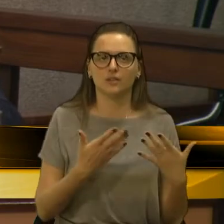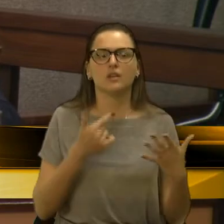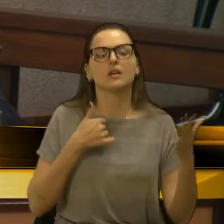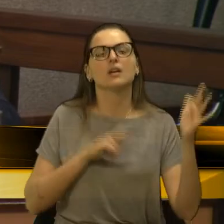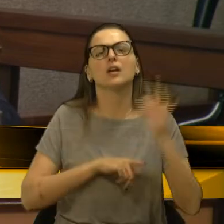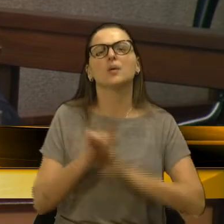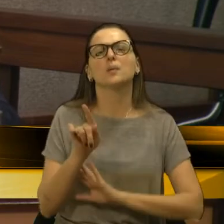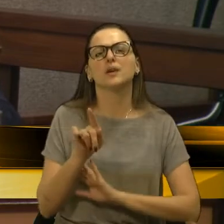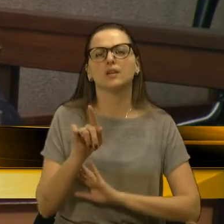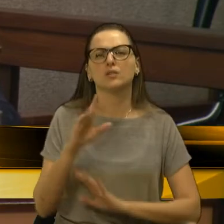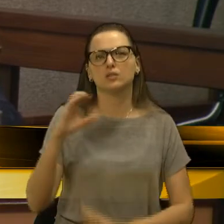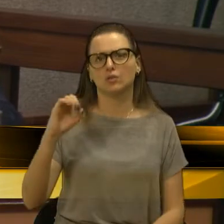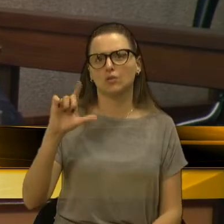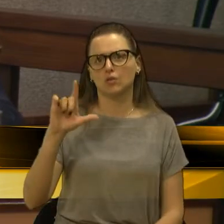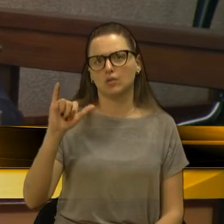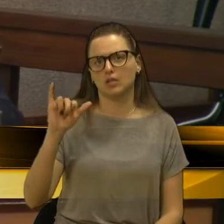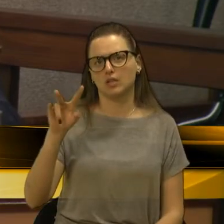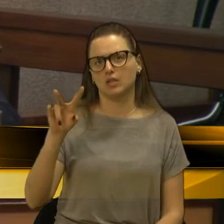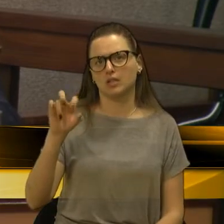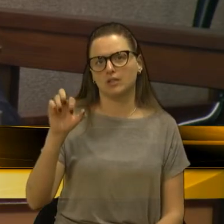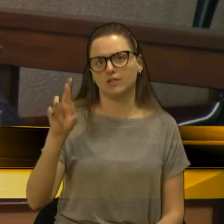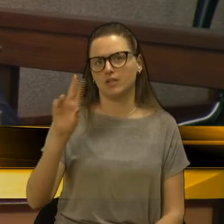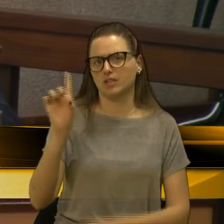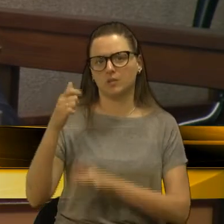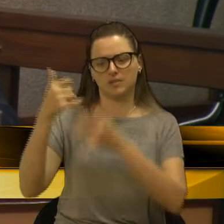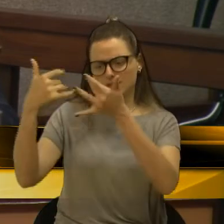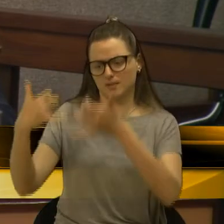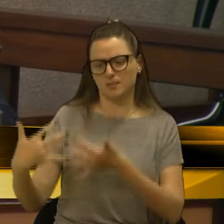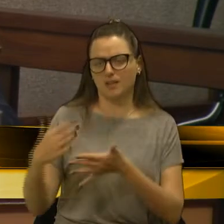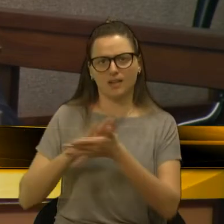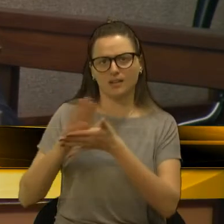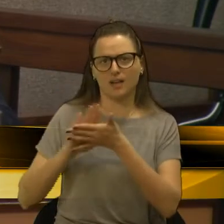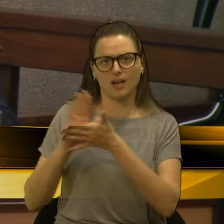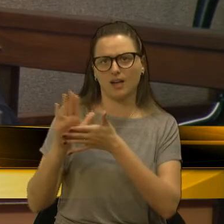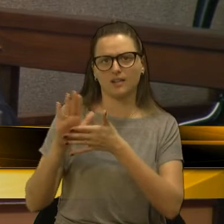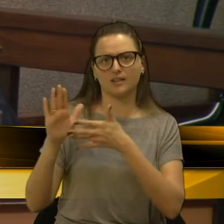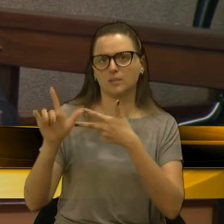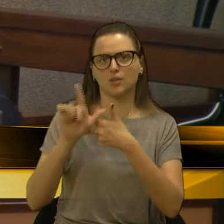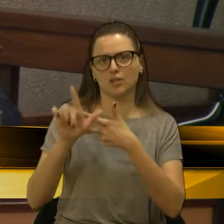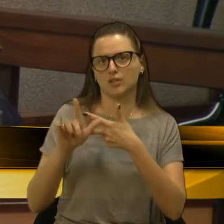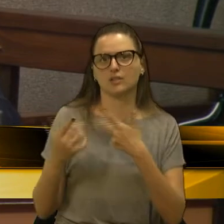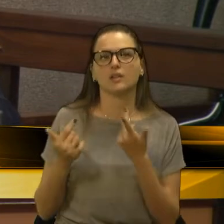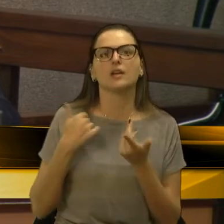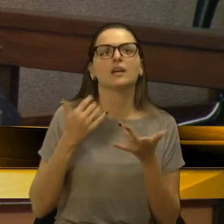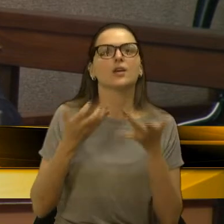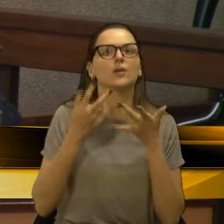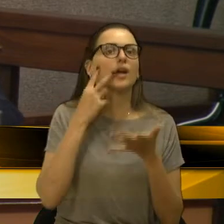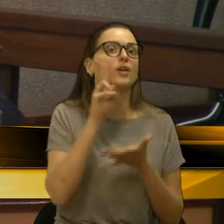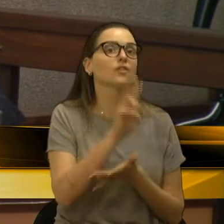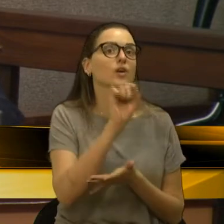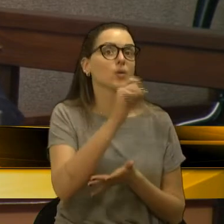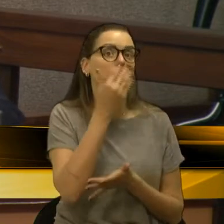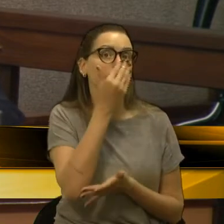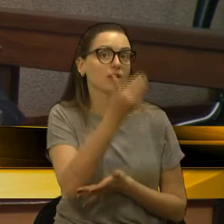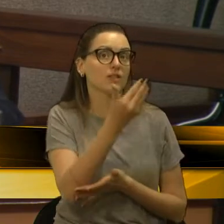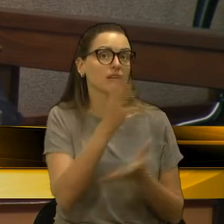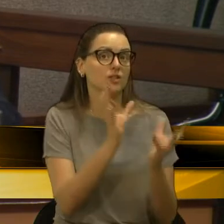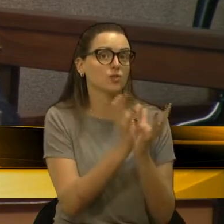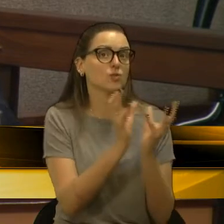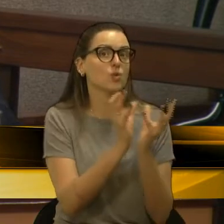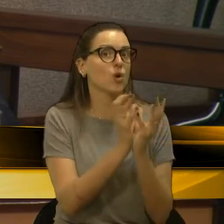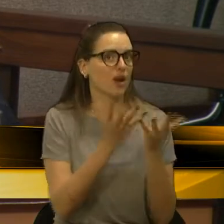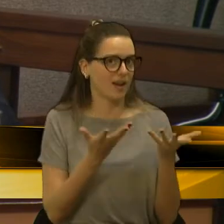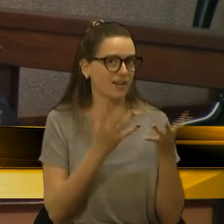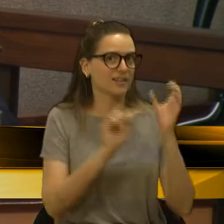pergunto, o seu Oliveira, ele não tem que dar satisfação para nós. Agora eu gostaria de ver como é que ele fica perante os seus colegas que